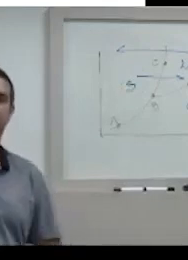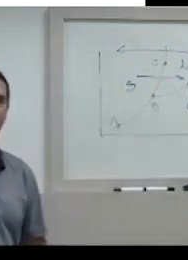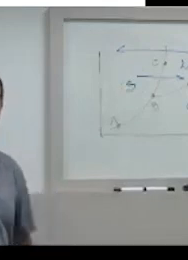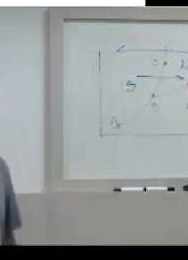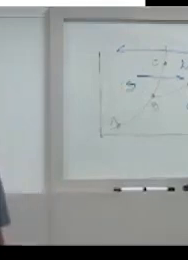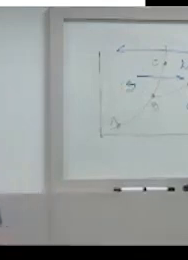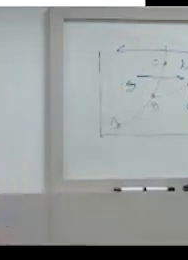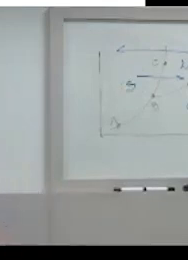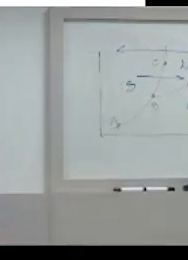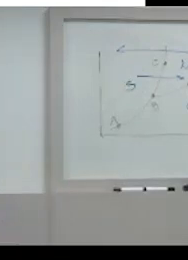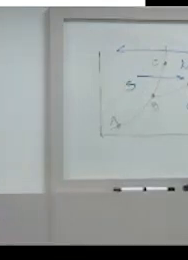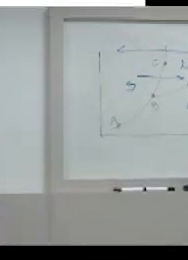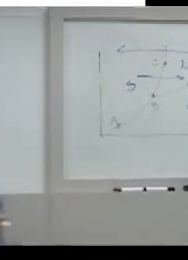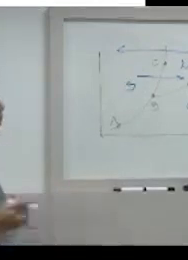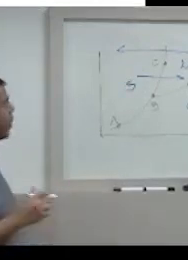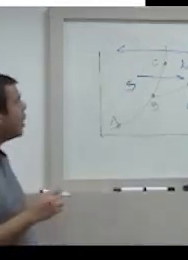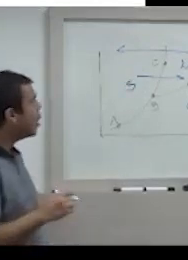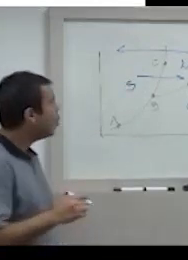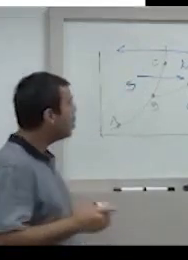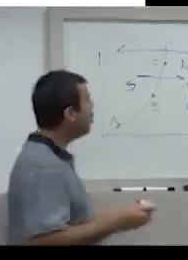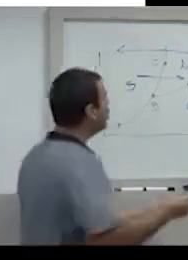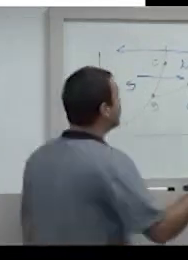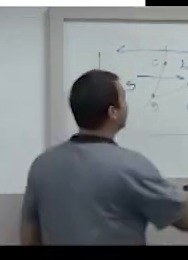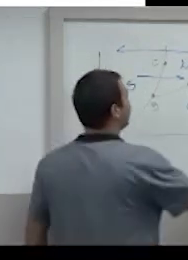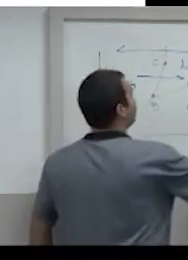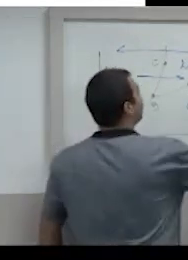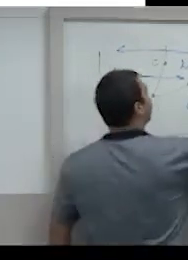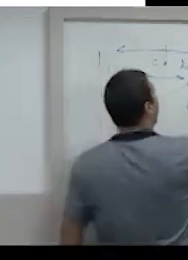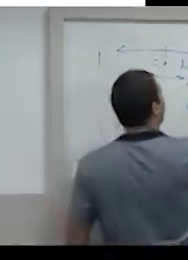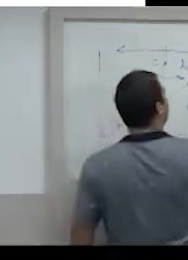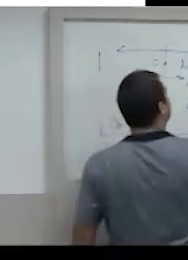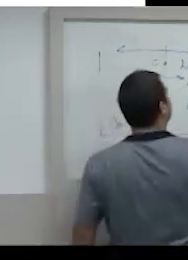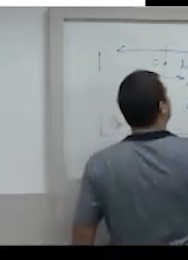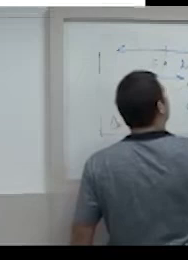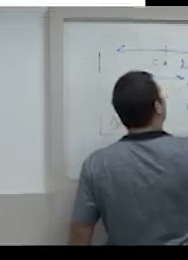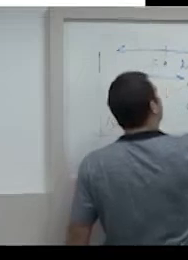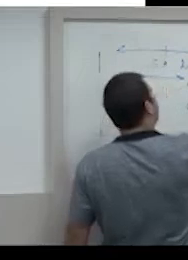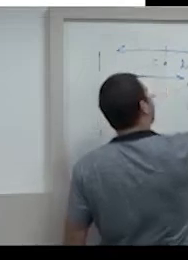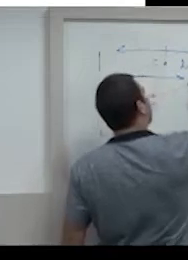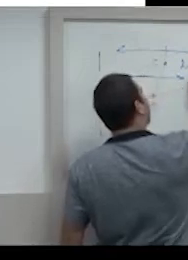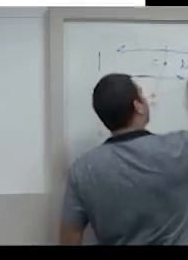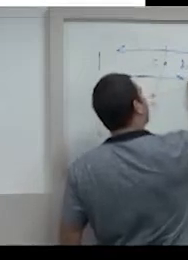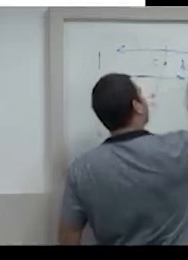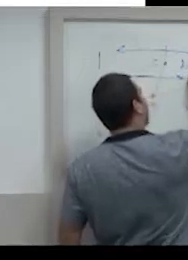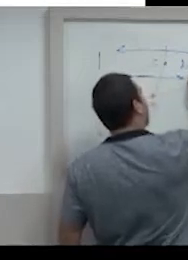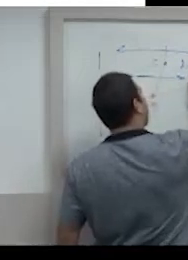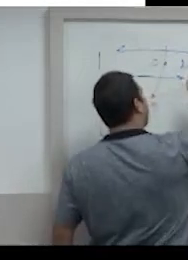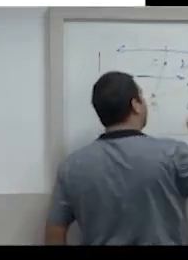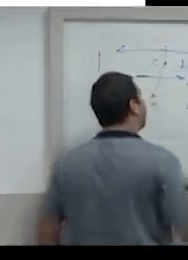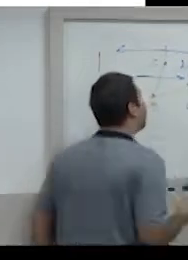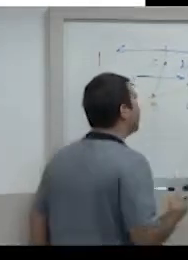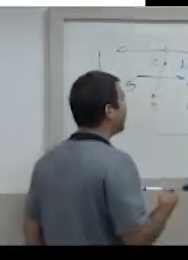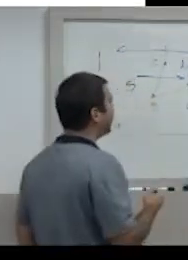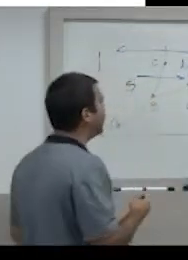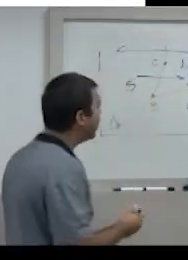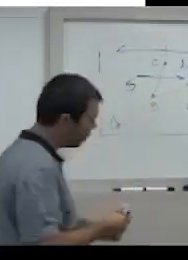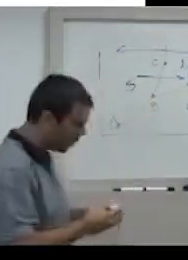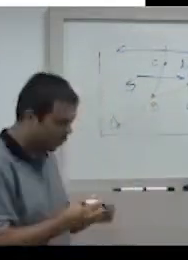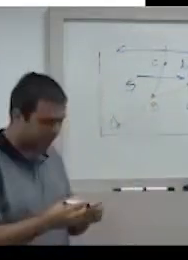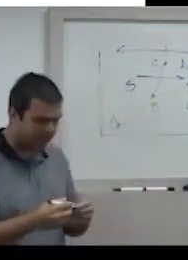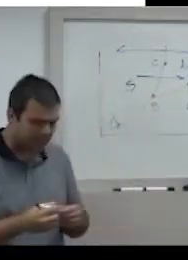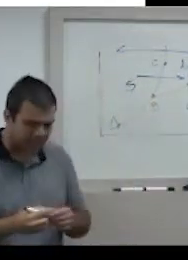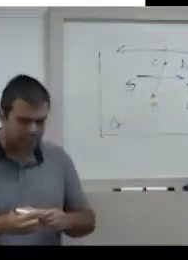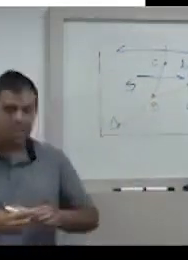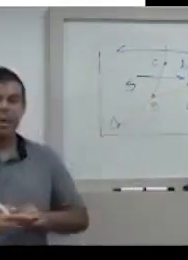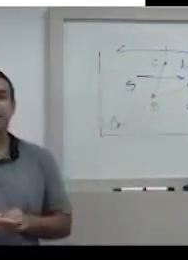de ebulição, ou, sei lá, calefação. Quando você está voltando, o que acontece? Aí você vai estar